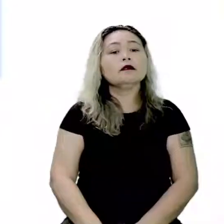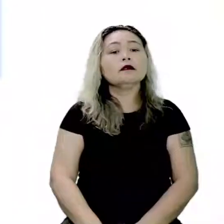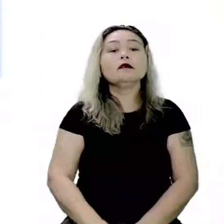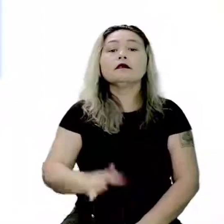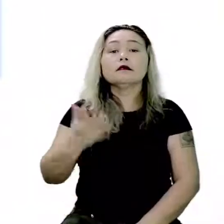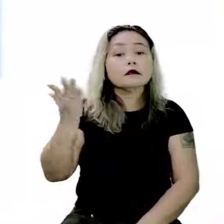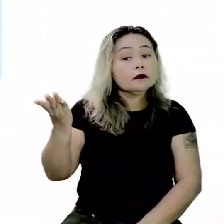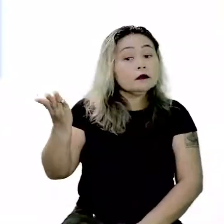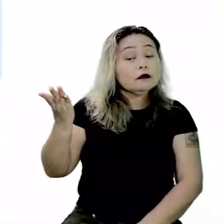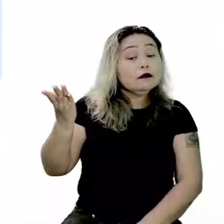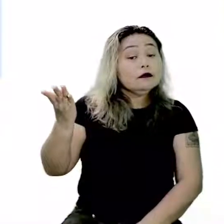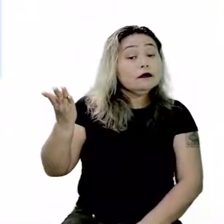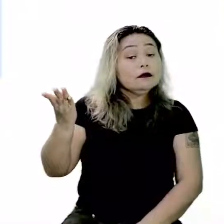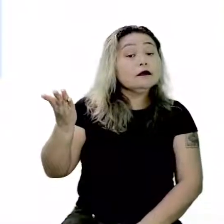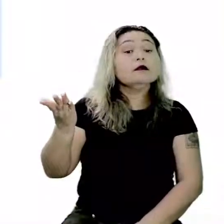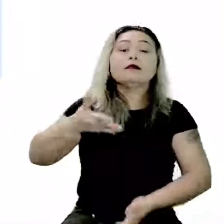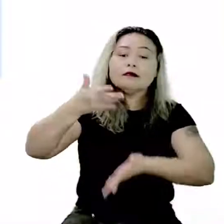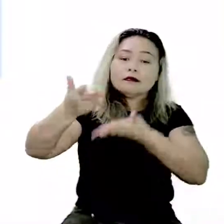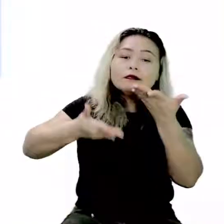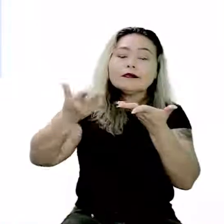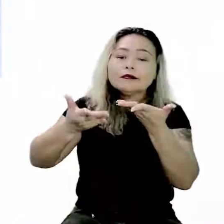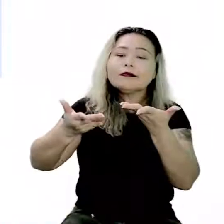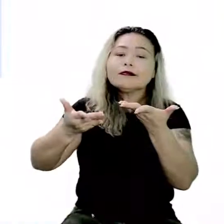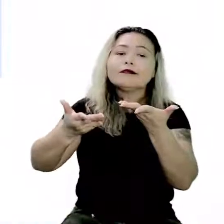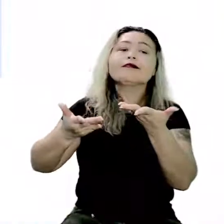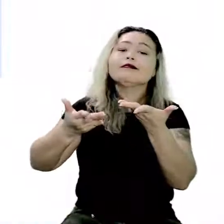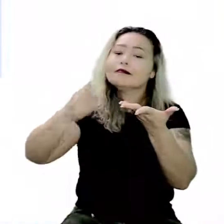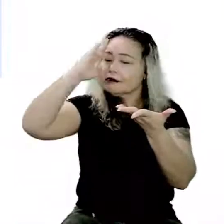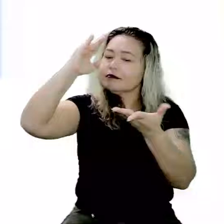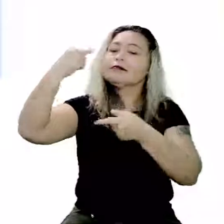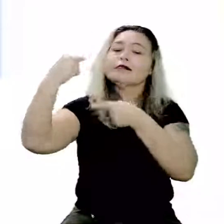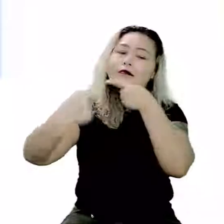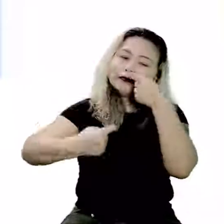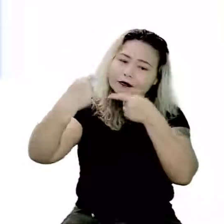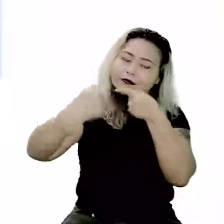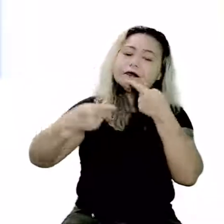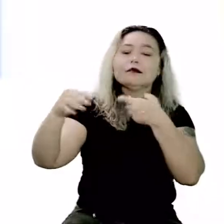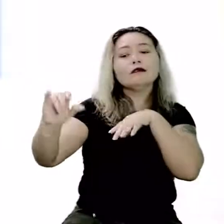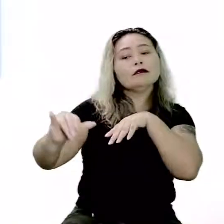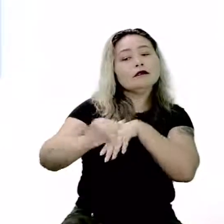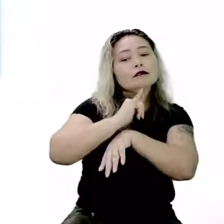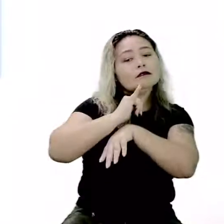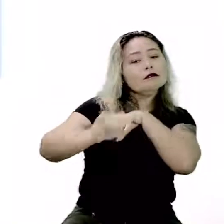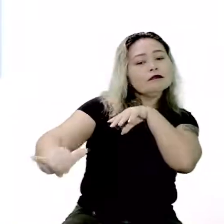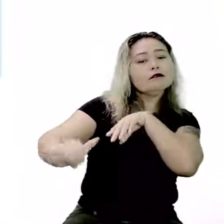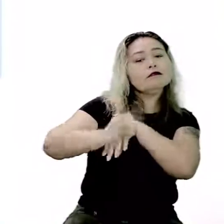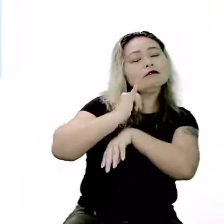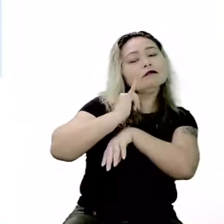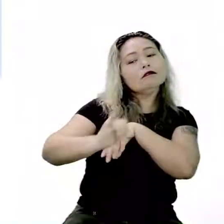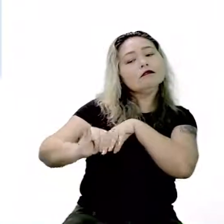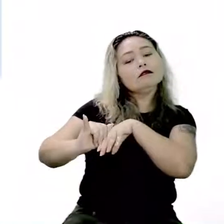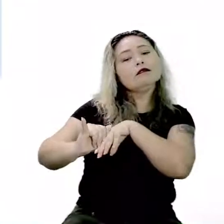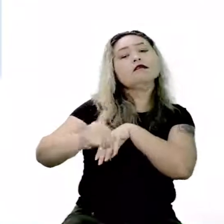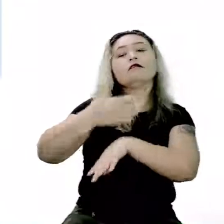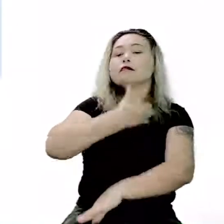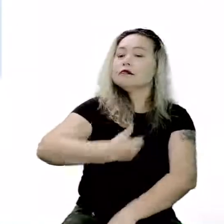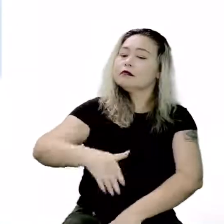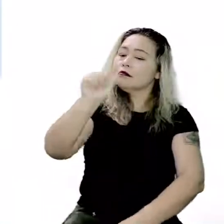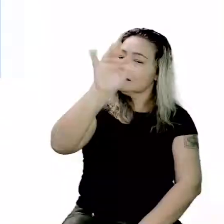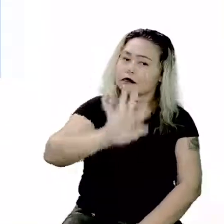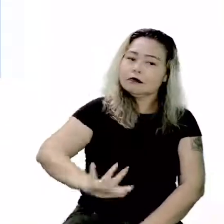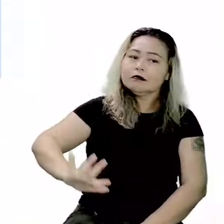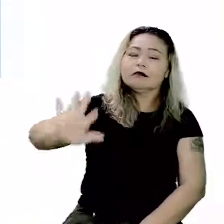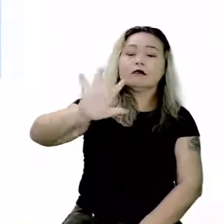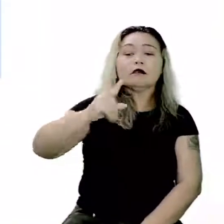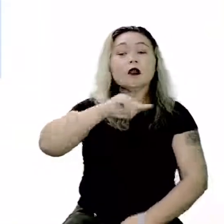E aí, ó, motivado pelo quê? Principalmente pelas políticas de estratégias do governo